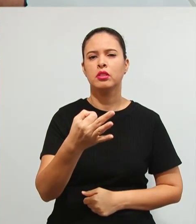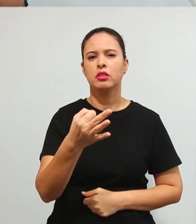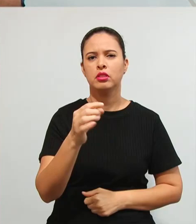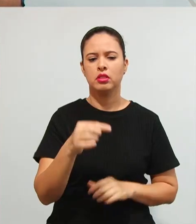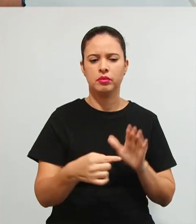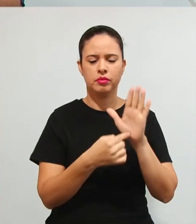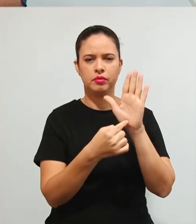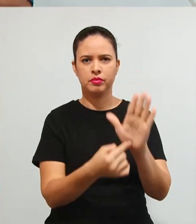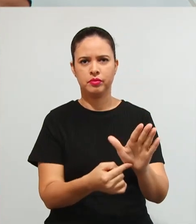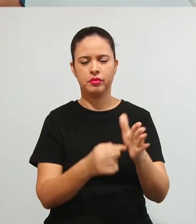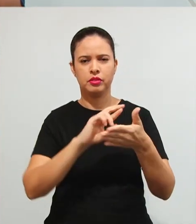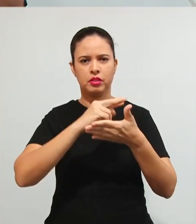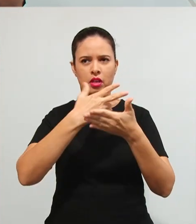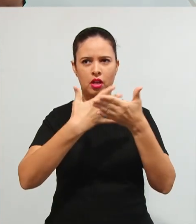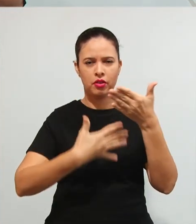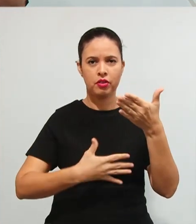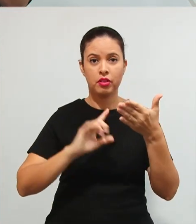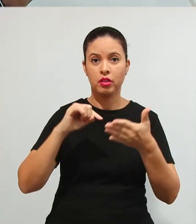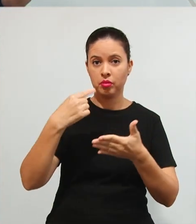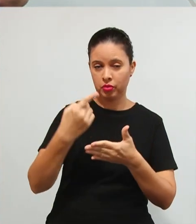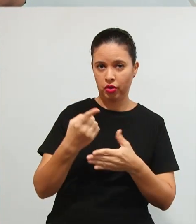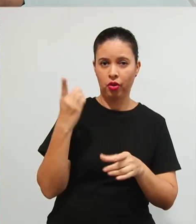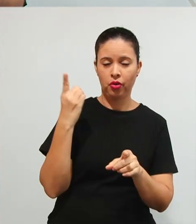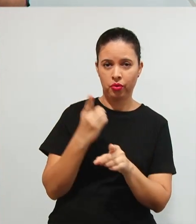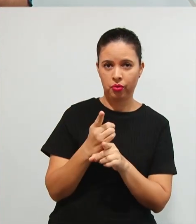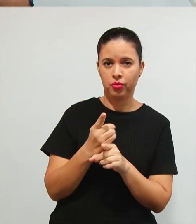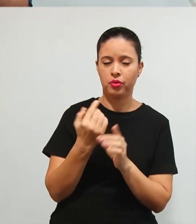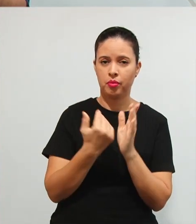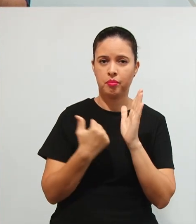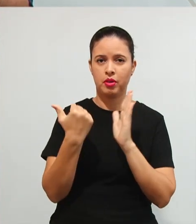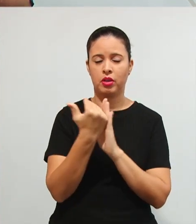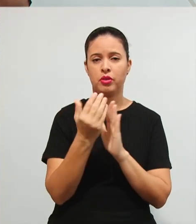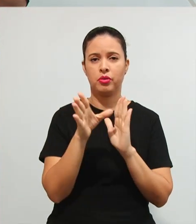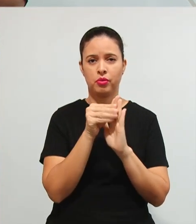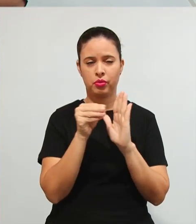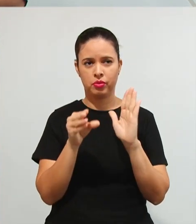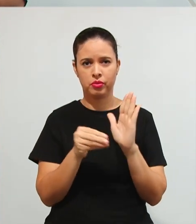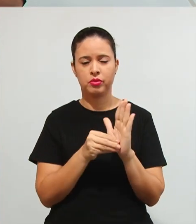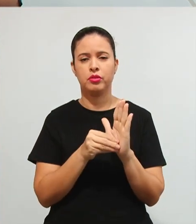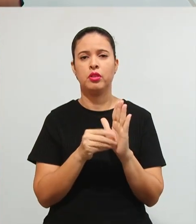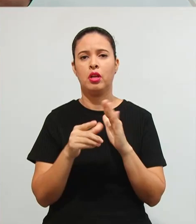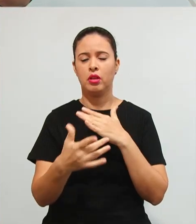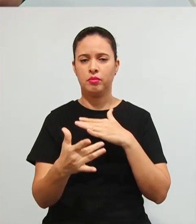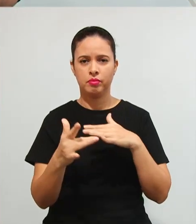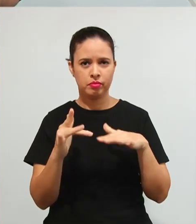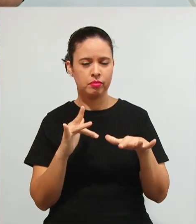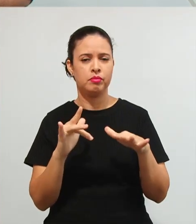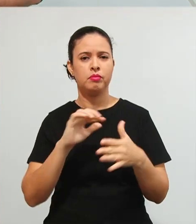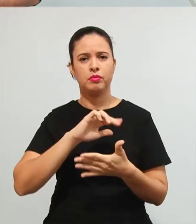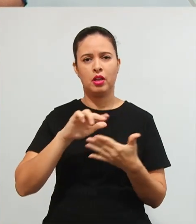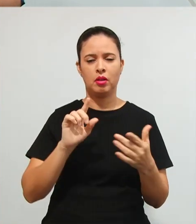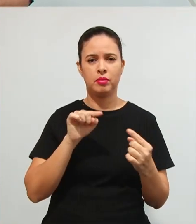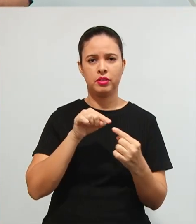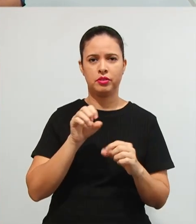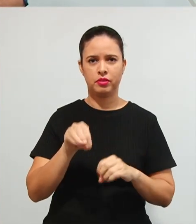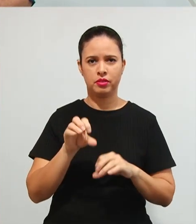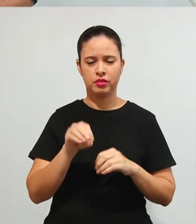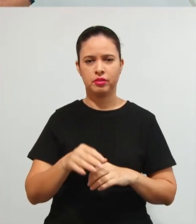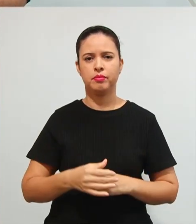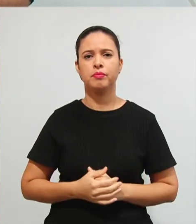das referências, e aí na próxima aula a gente vê um pouco mais sobre esse conceito de mídias e mídias aplicadas à